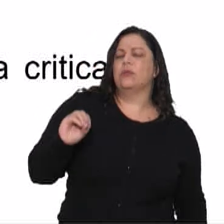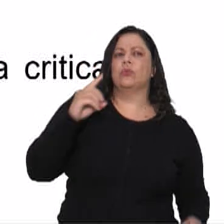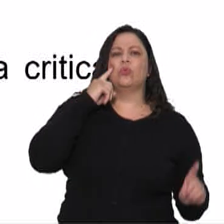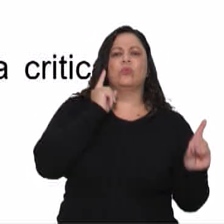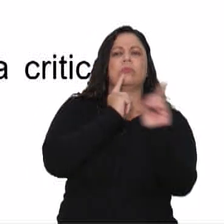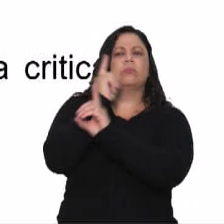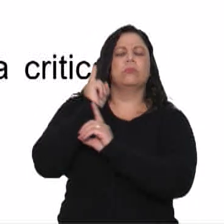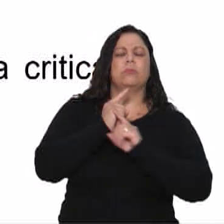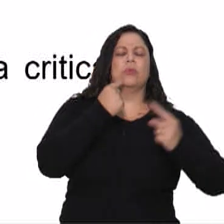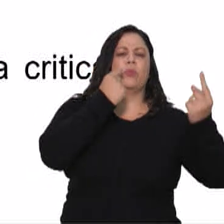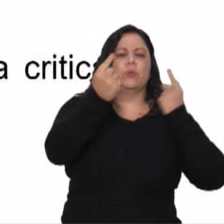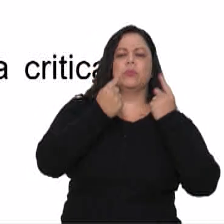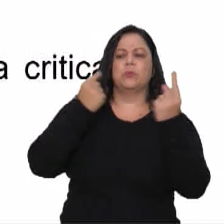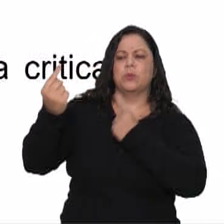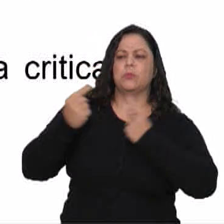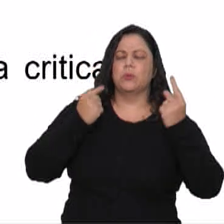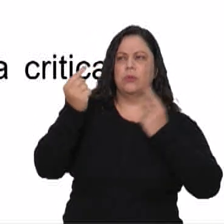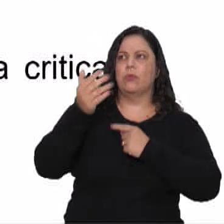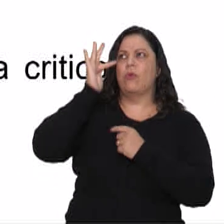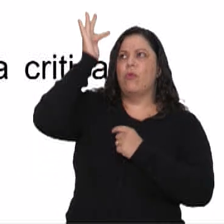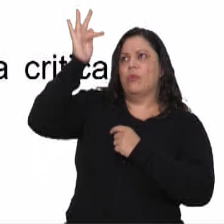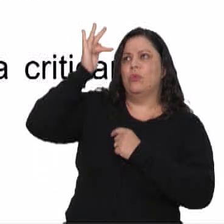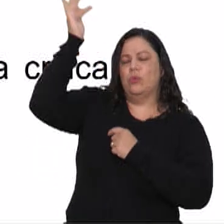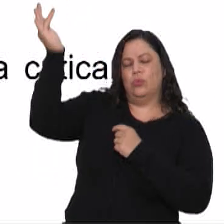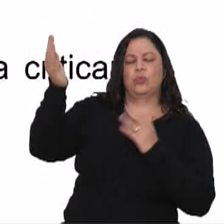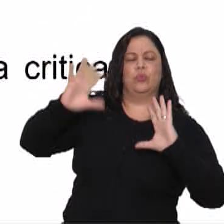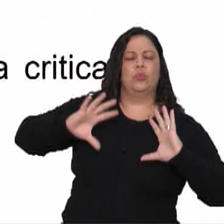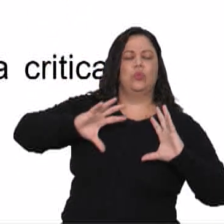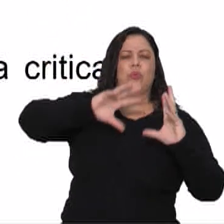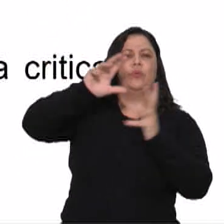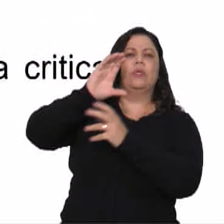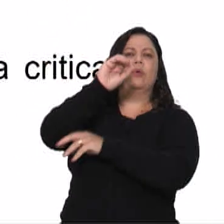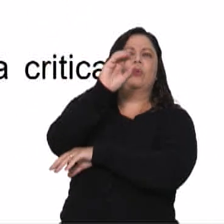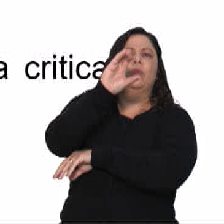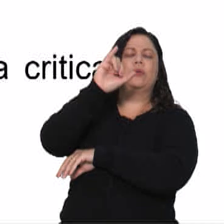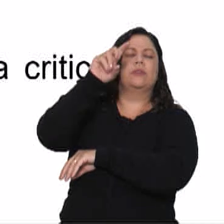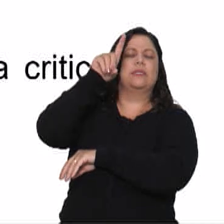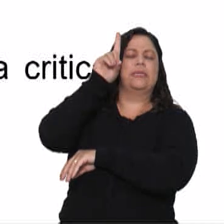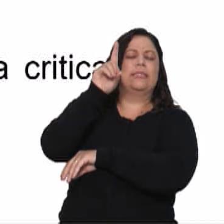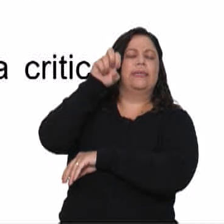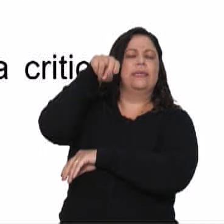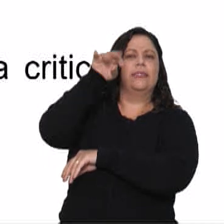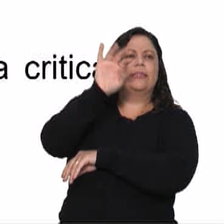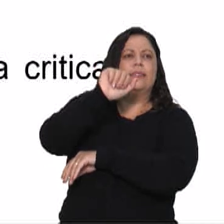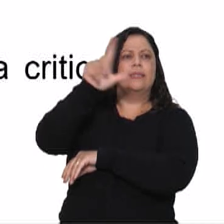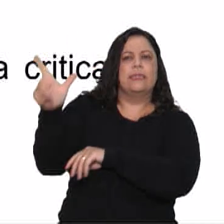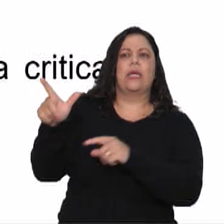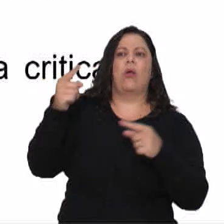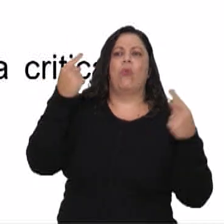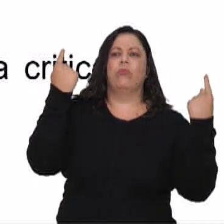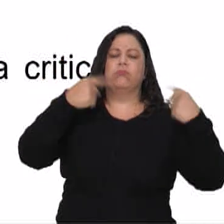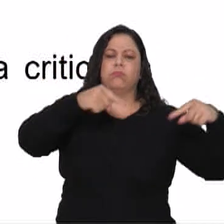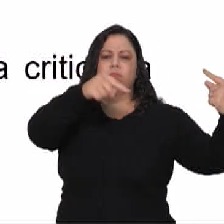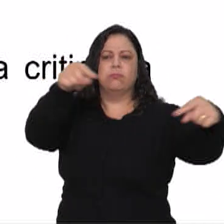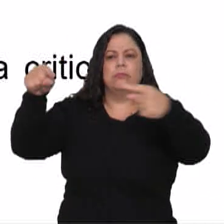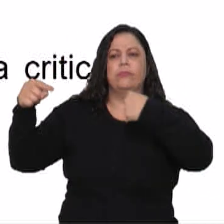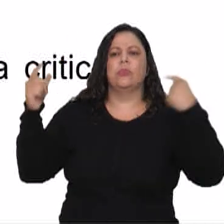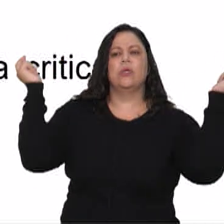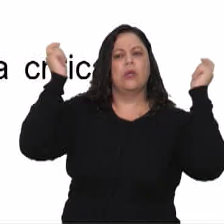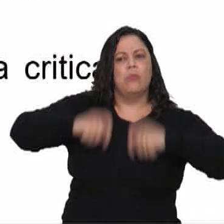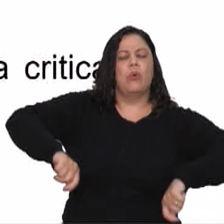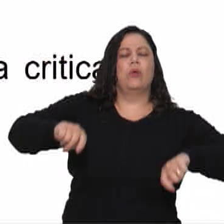que ele faz da filosofia ocidental, e o que ele interpreta nos aforismos de Heráclito são as críticas que se pode fazer à